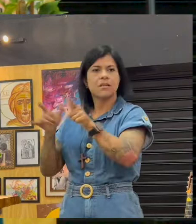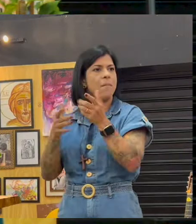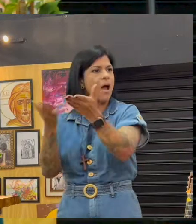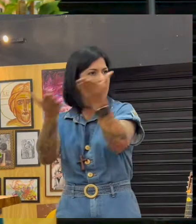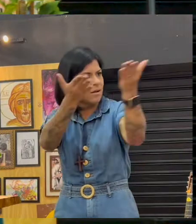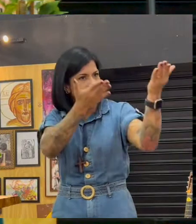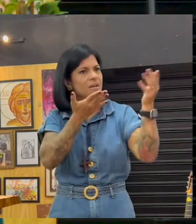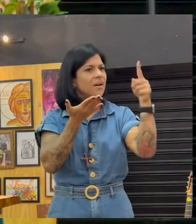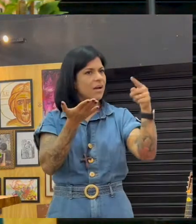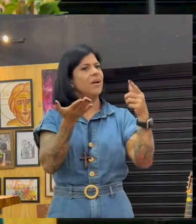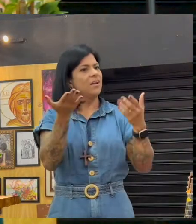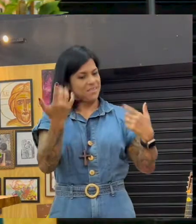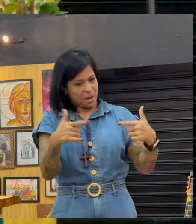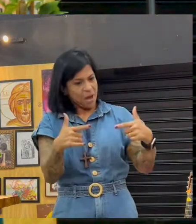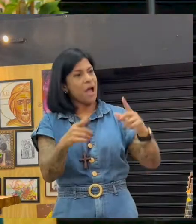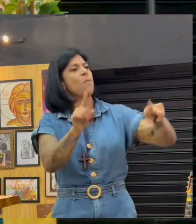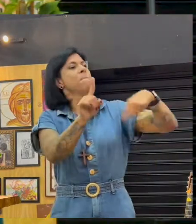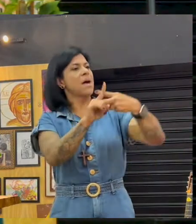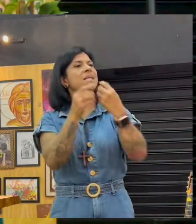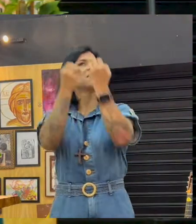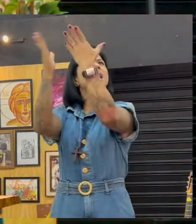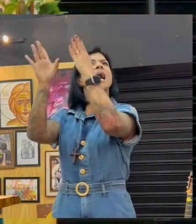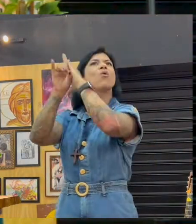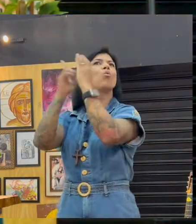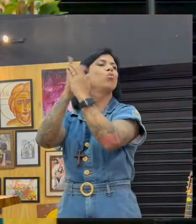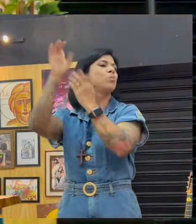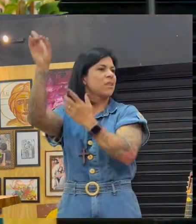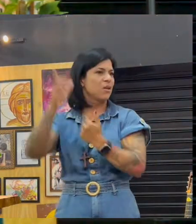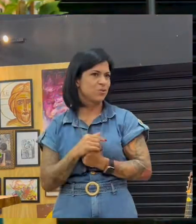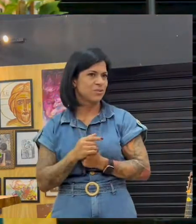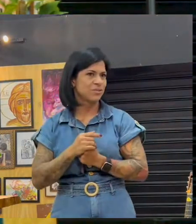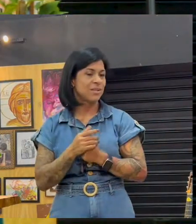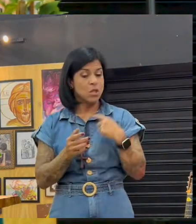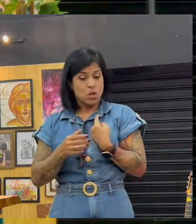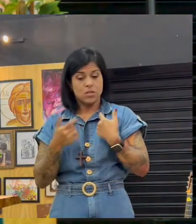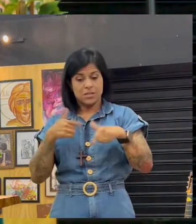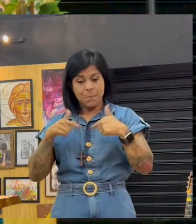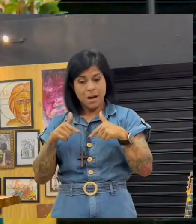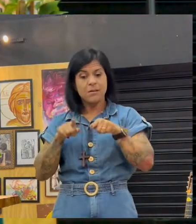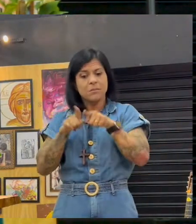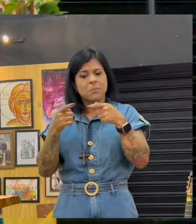cultuando a Deus também. Então, nosso trabalho, a gente precisa enxergar ela dessa forma.